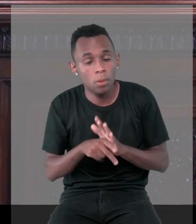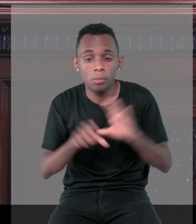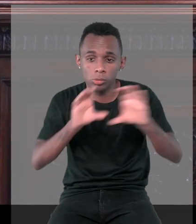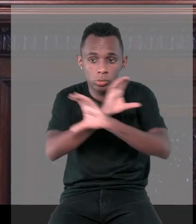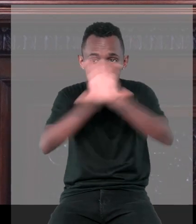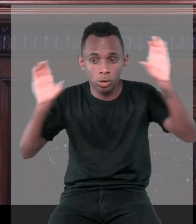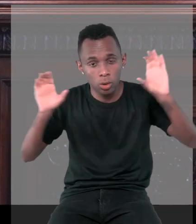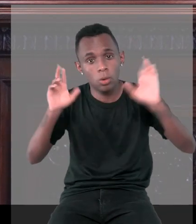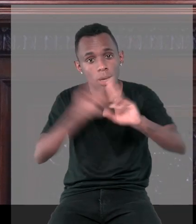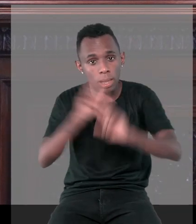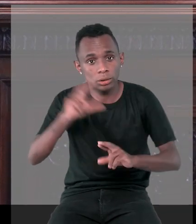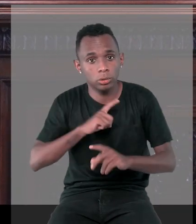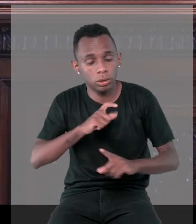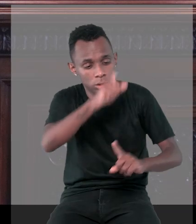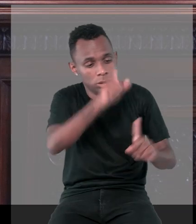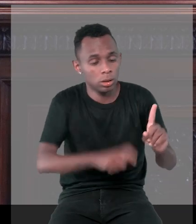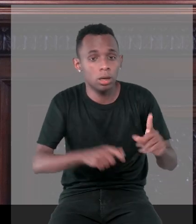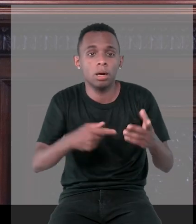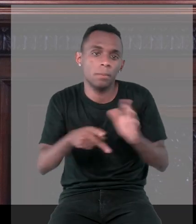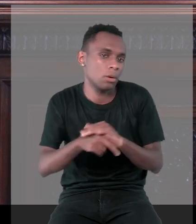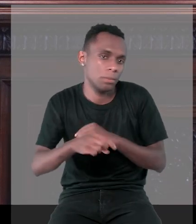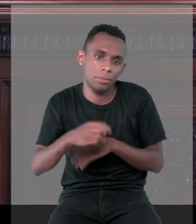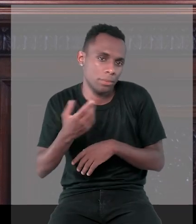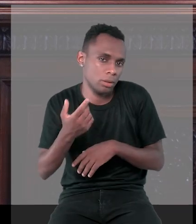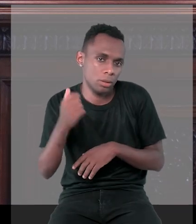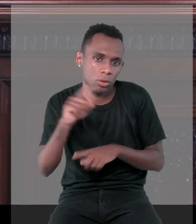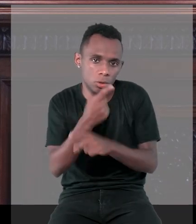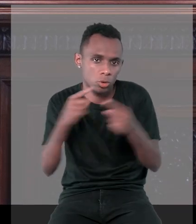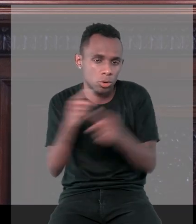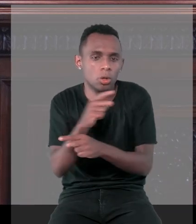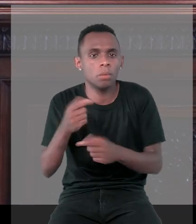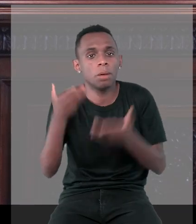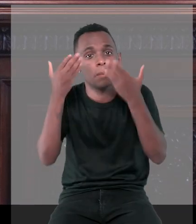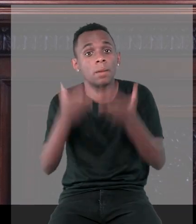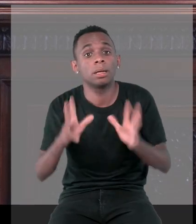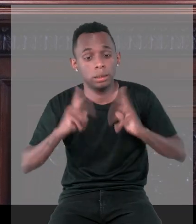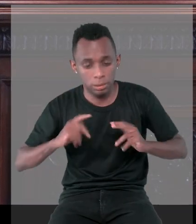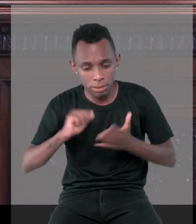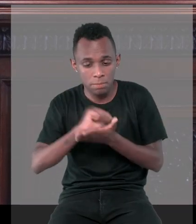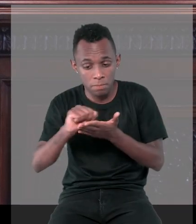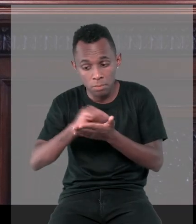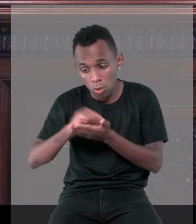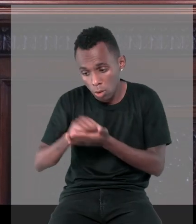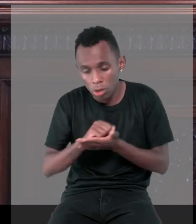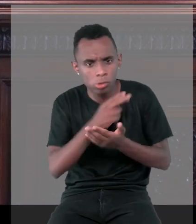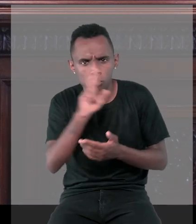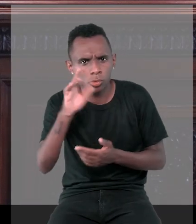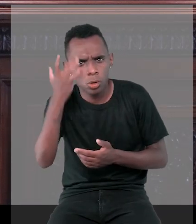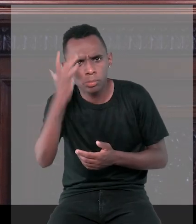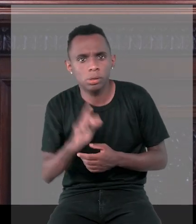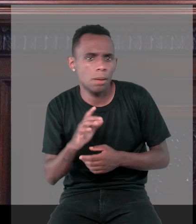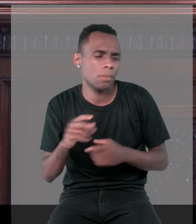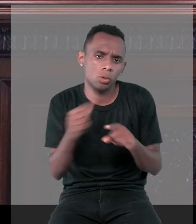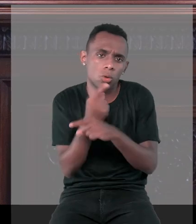céu. Nessa garota que tem nome de música, né? Quando aparece a faxineira, ninguém sabe o nome da garota que tem